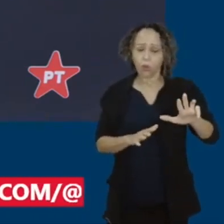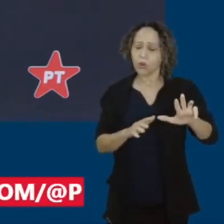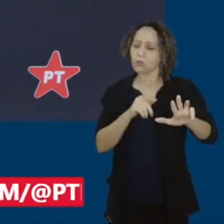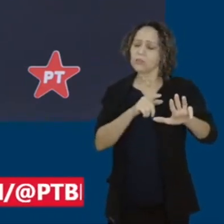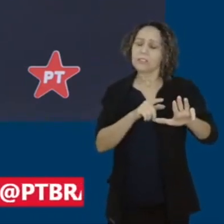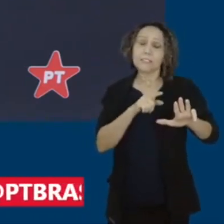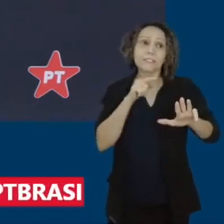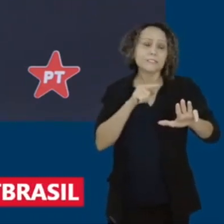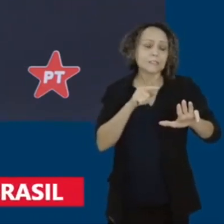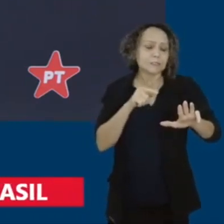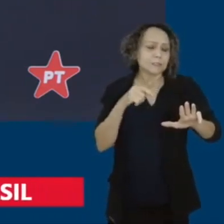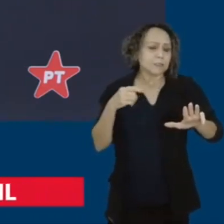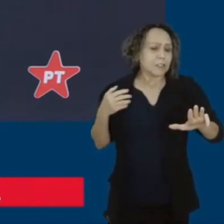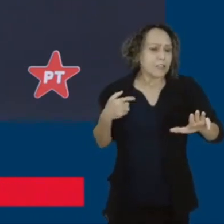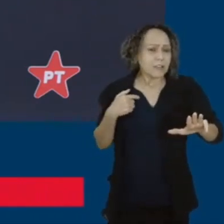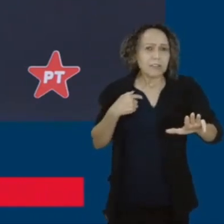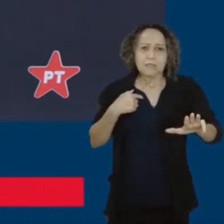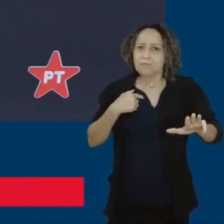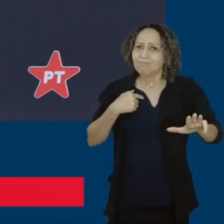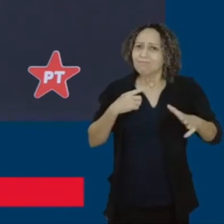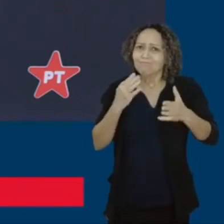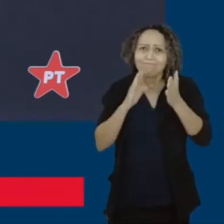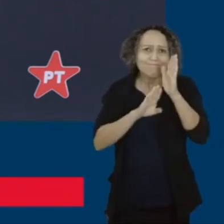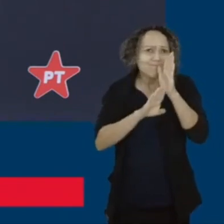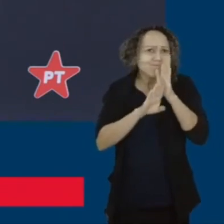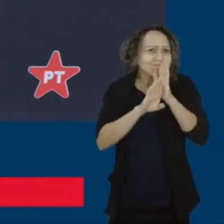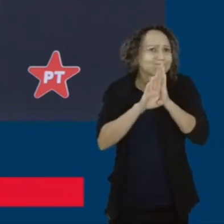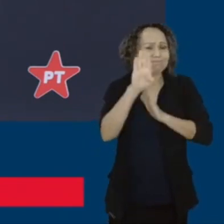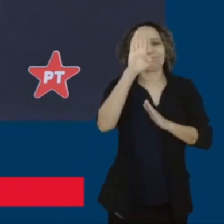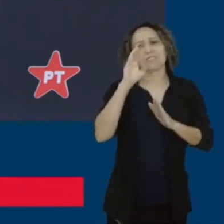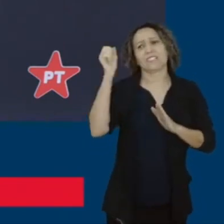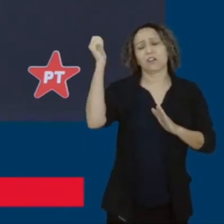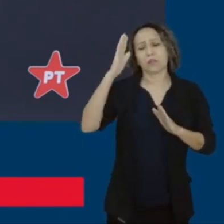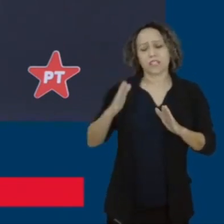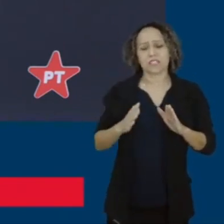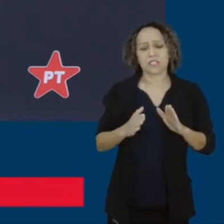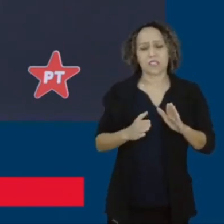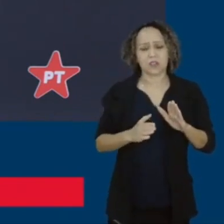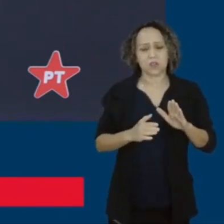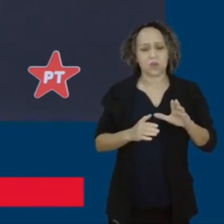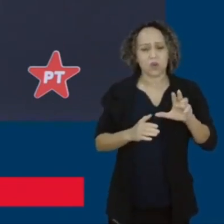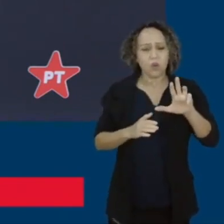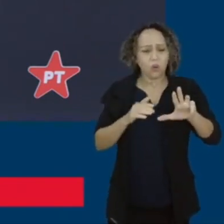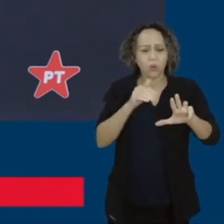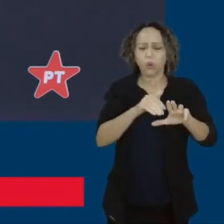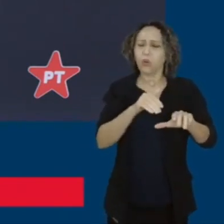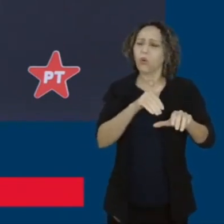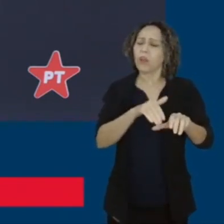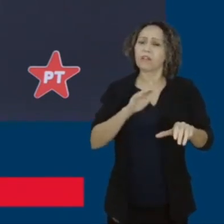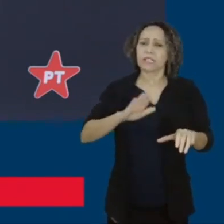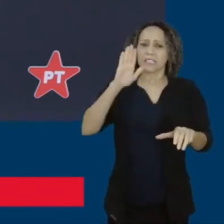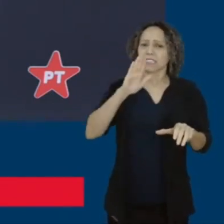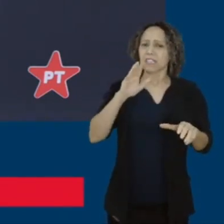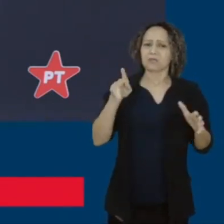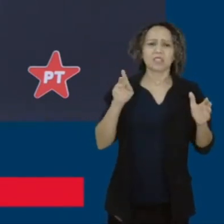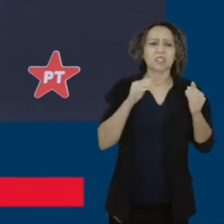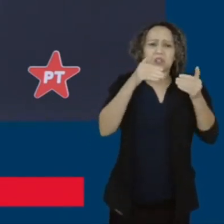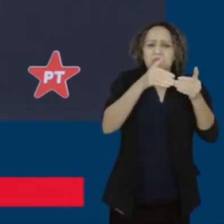entender isso. Não é o candidato de um partido, é o candidato do movimento, é a esperança de mudança no